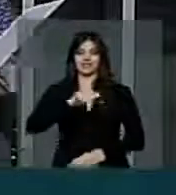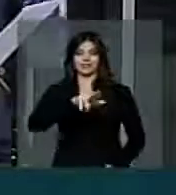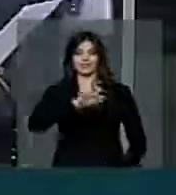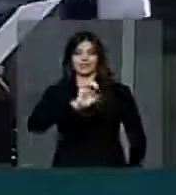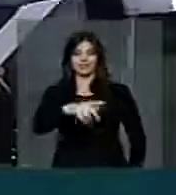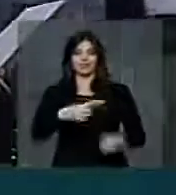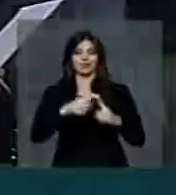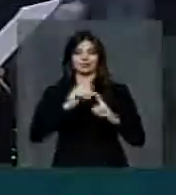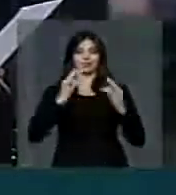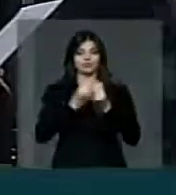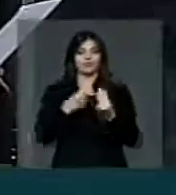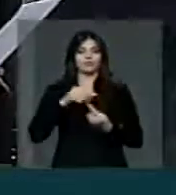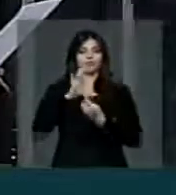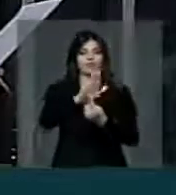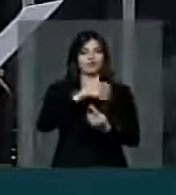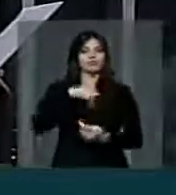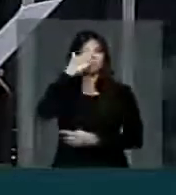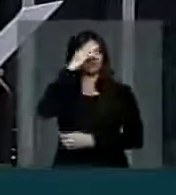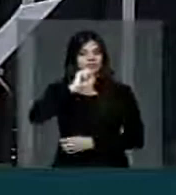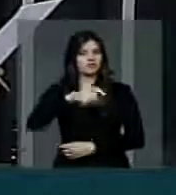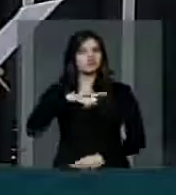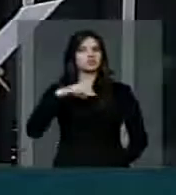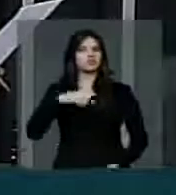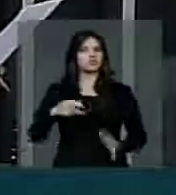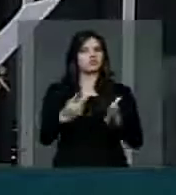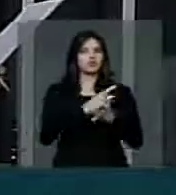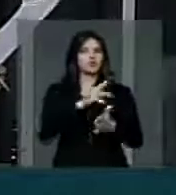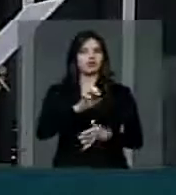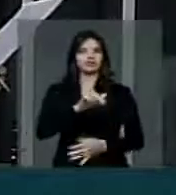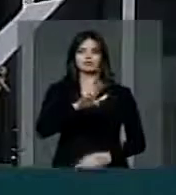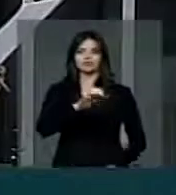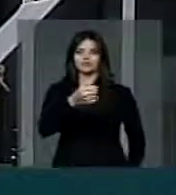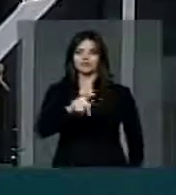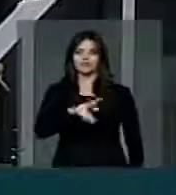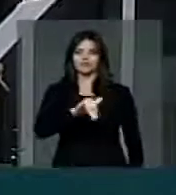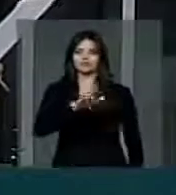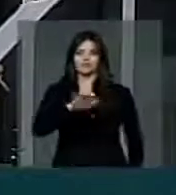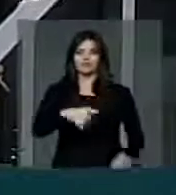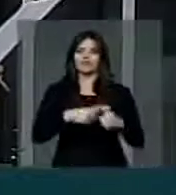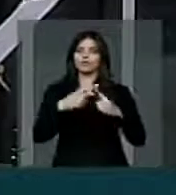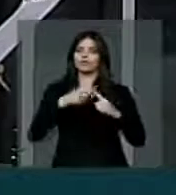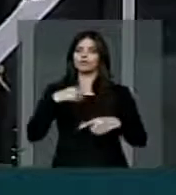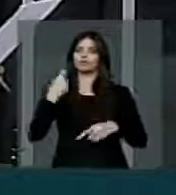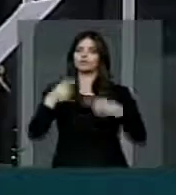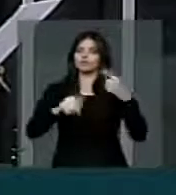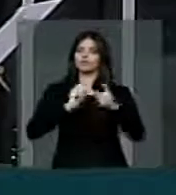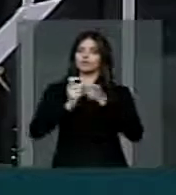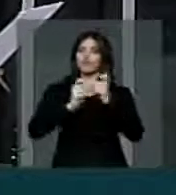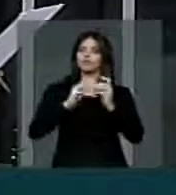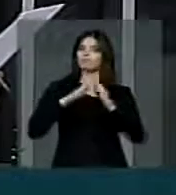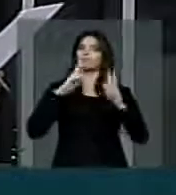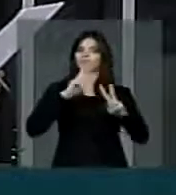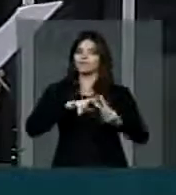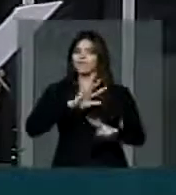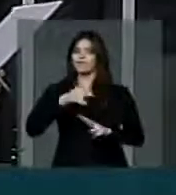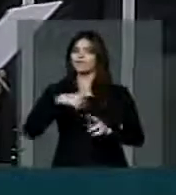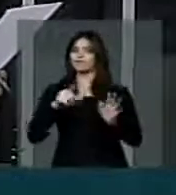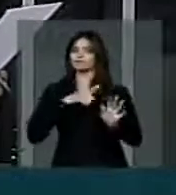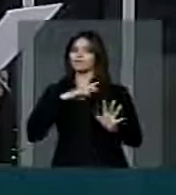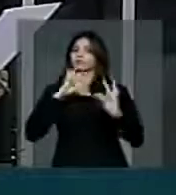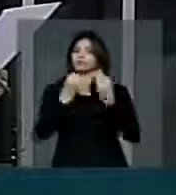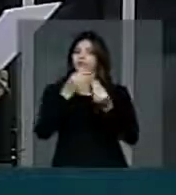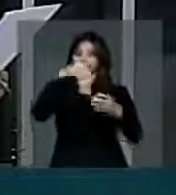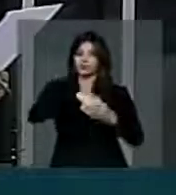depois de apontar sabiamente que a execução penal e, consequentemente, a administração penitenciária constituem